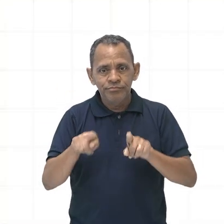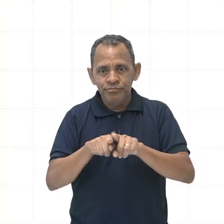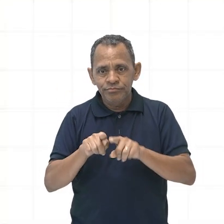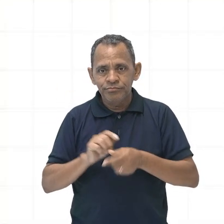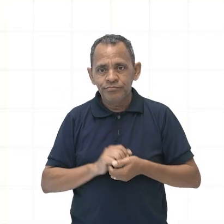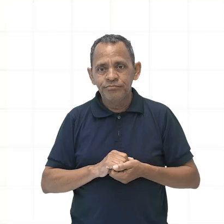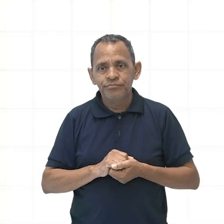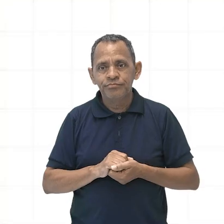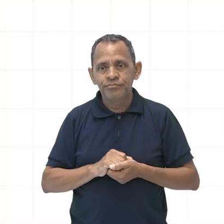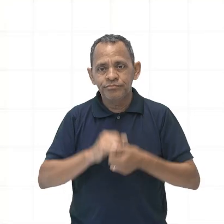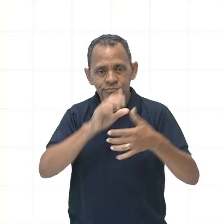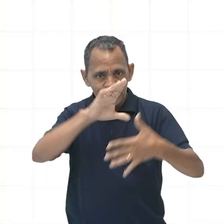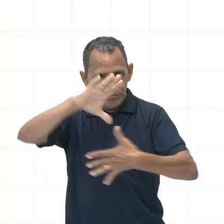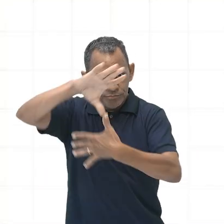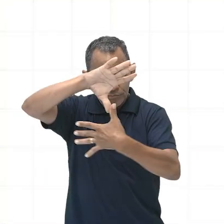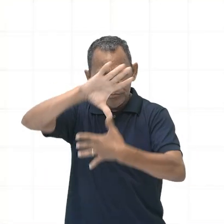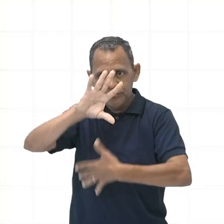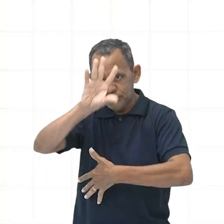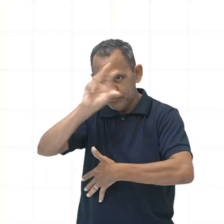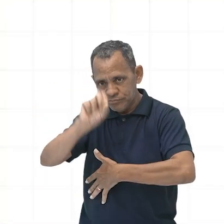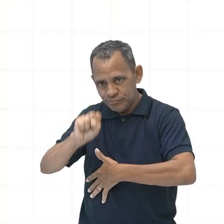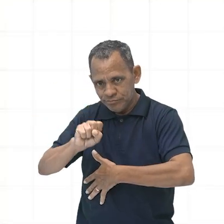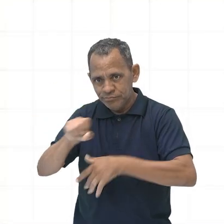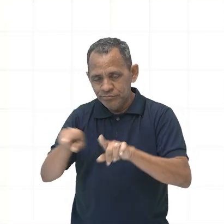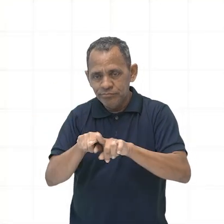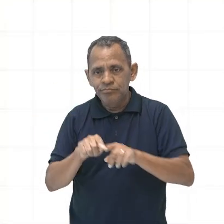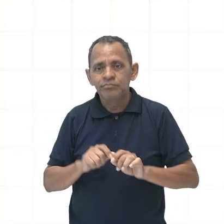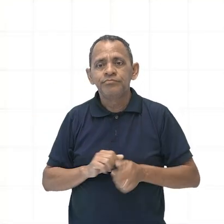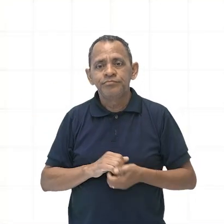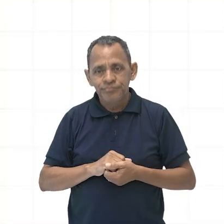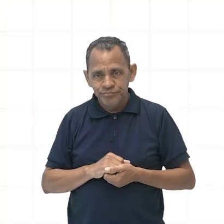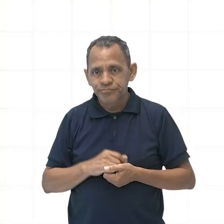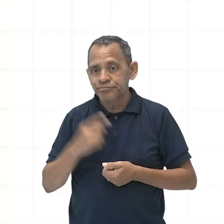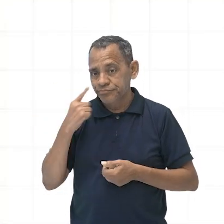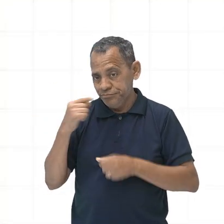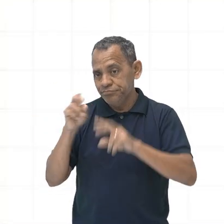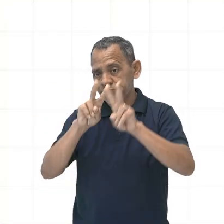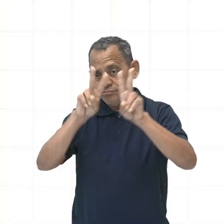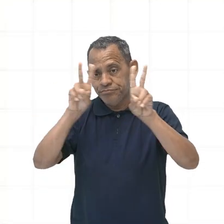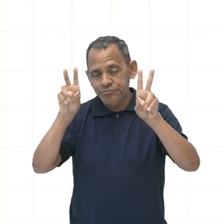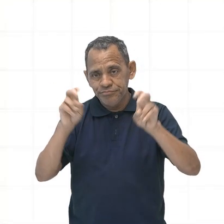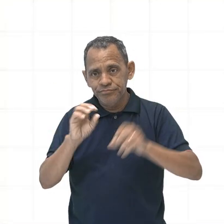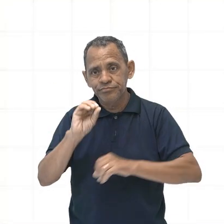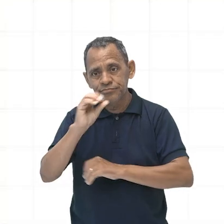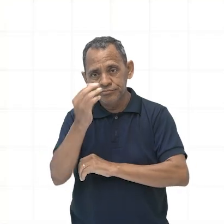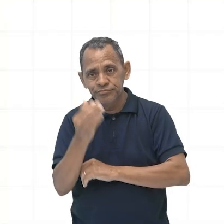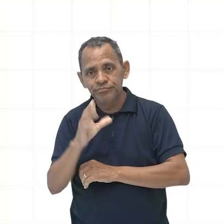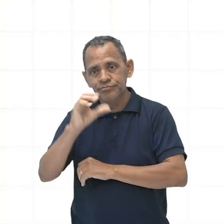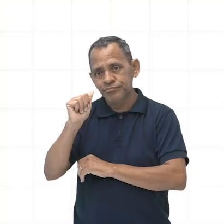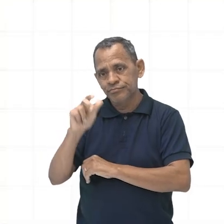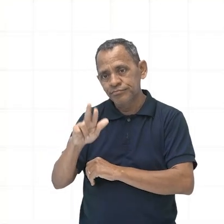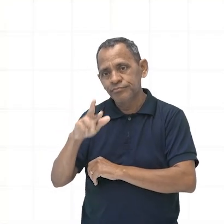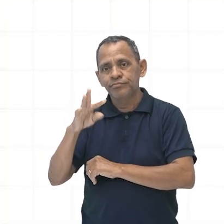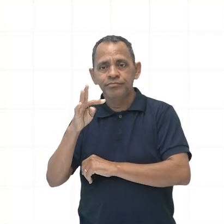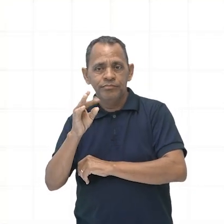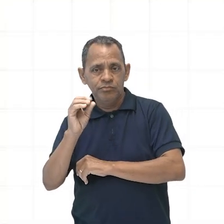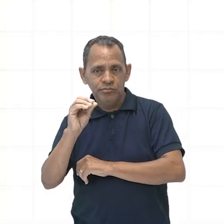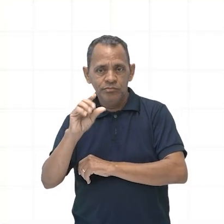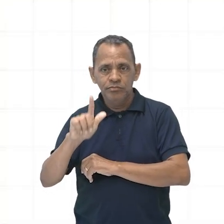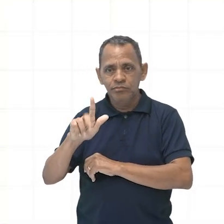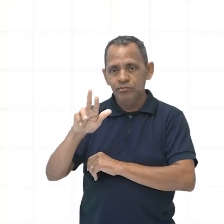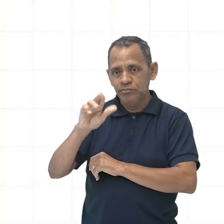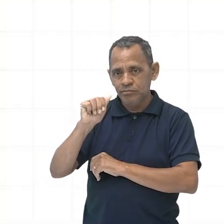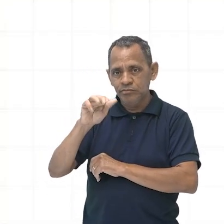de mapas, também conhecido como gráfico de mapas temáticos ou cartogramas, são